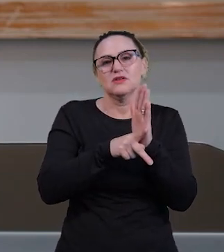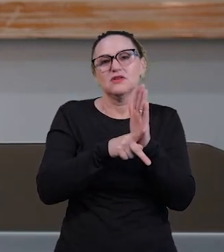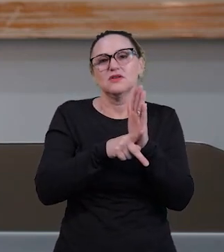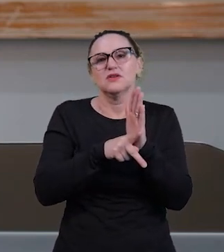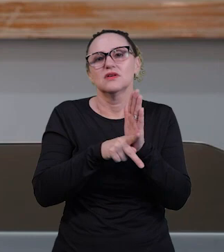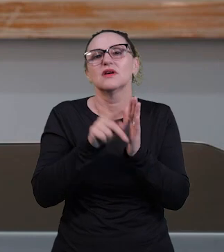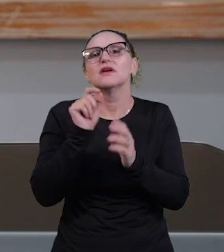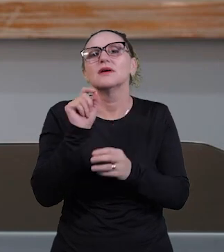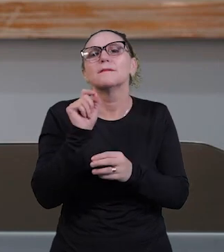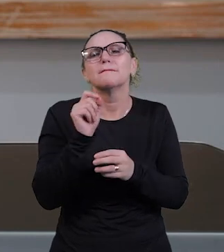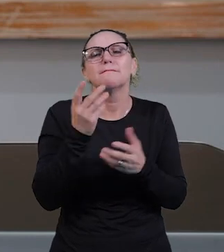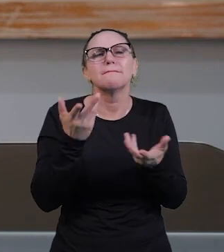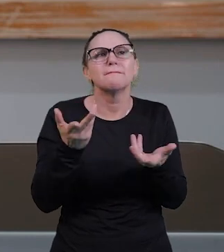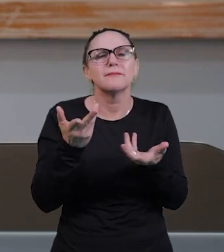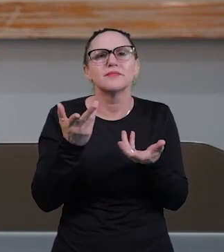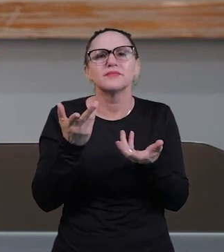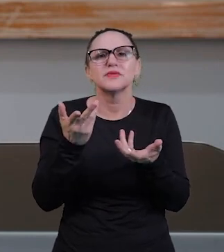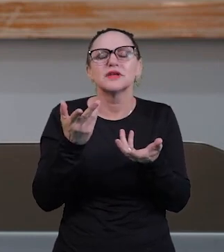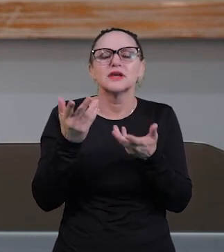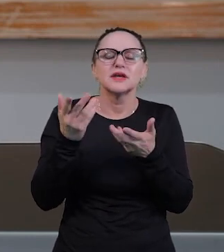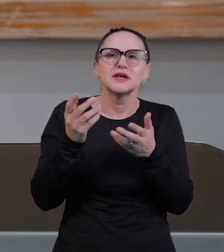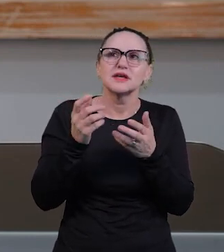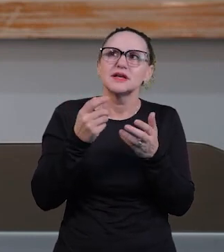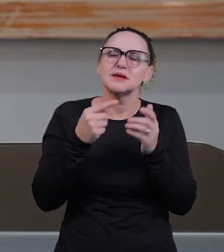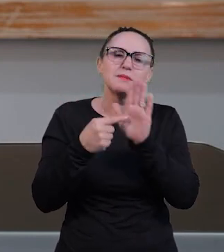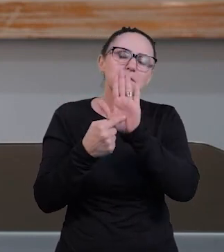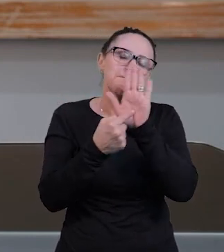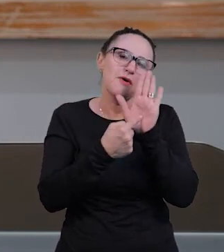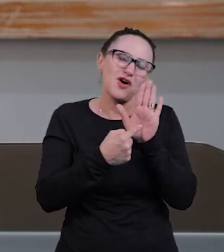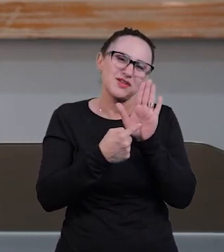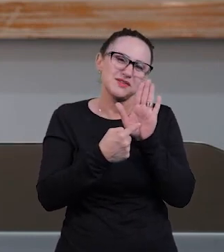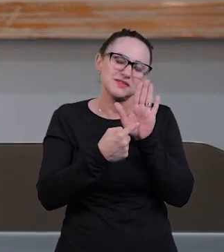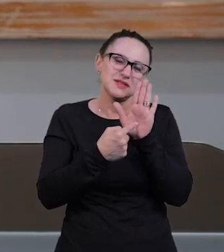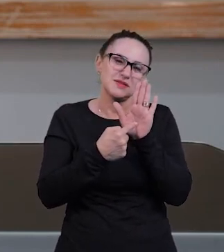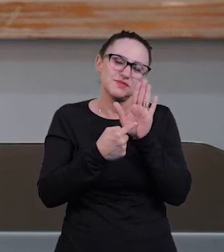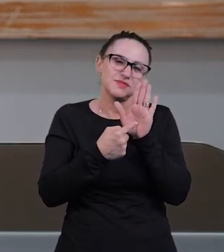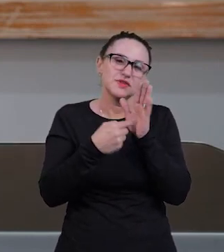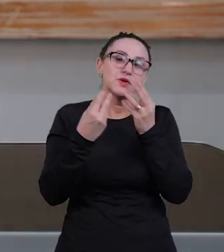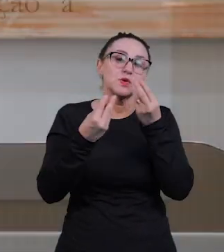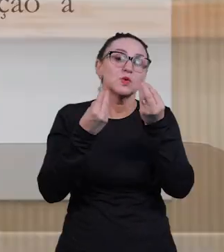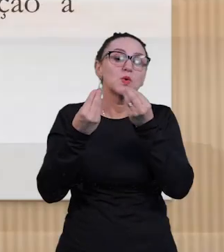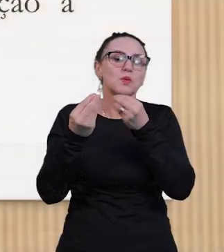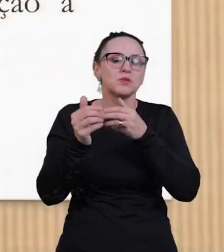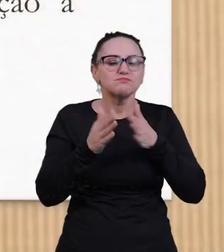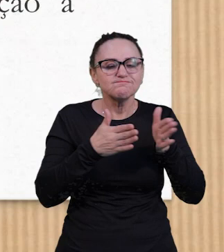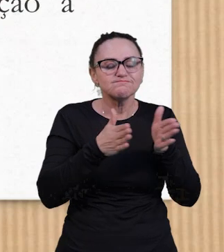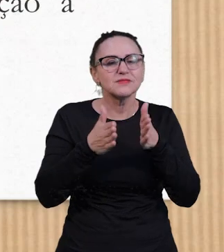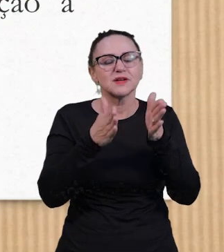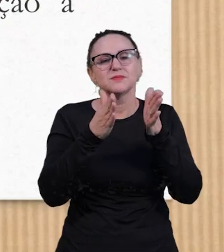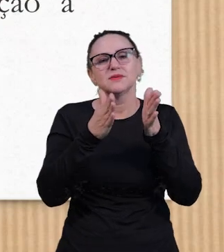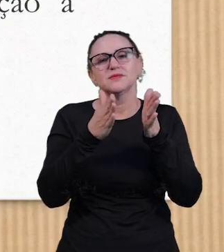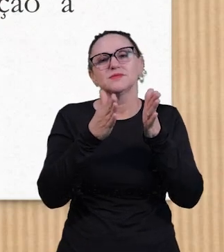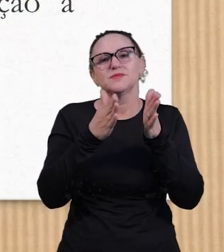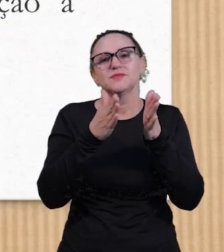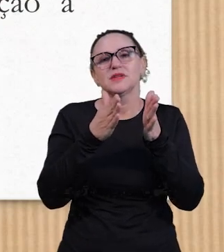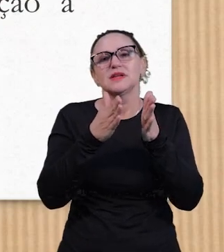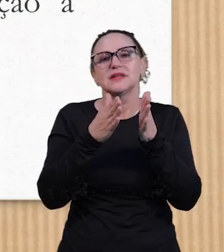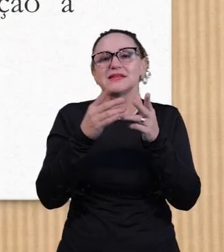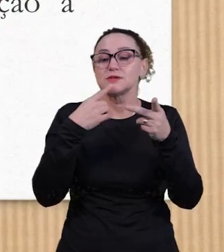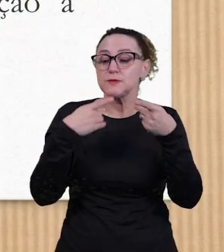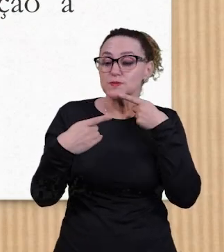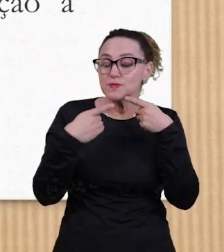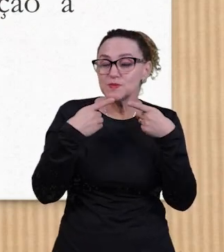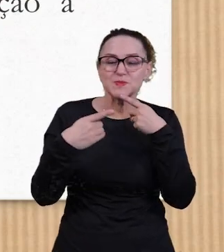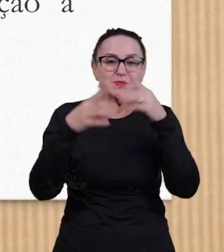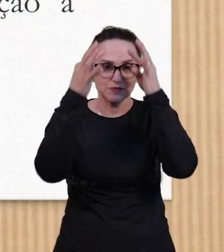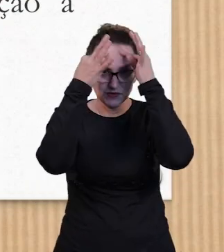ponto nos dá caminhos, nos dá possibilidades para avançarmos em termos de discussão teórica. Também, né, continuando aqui